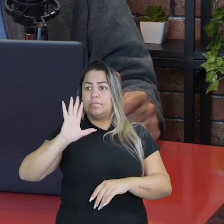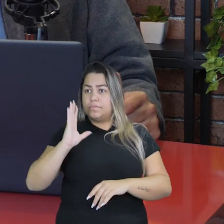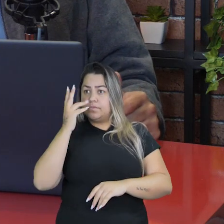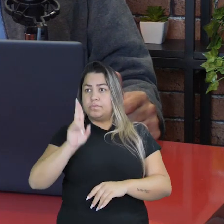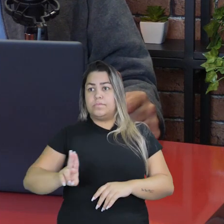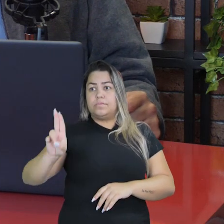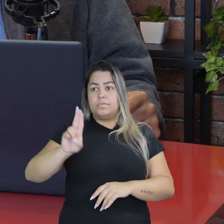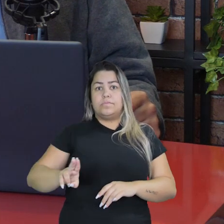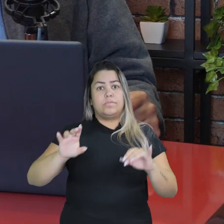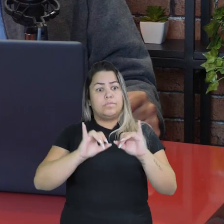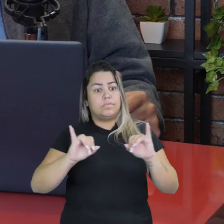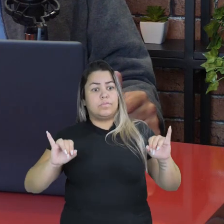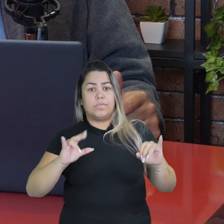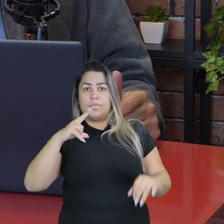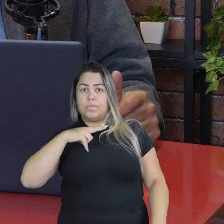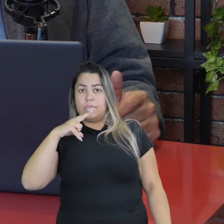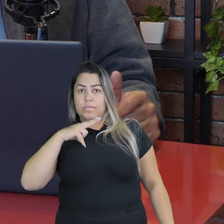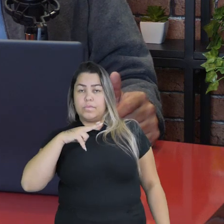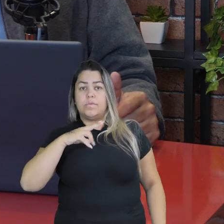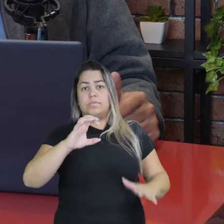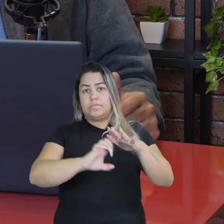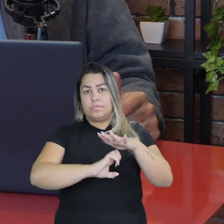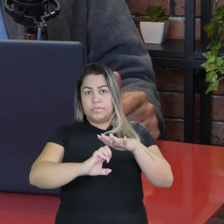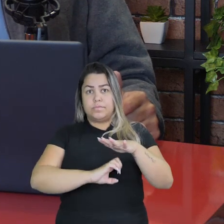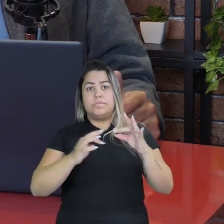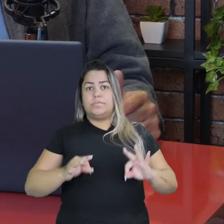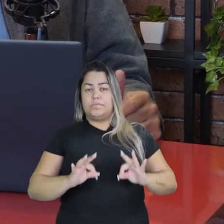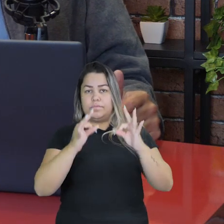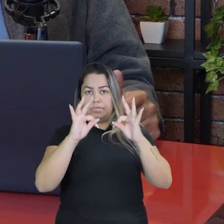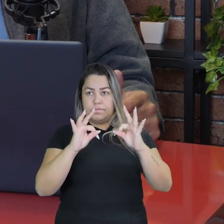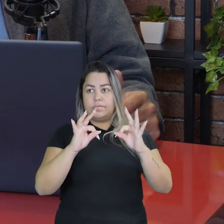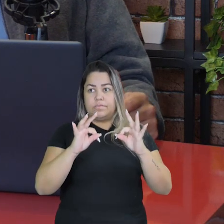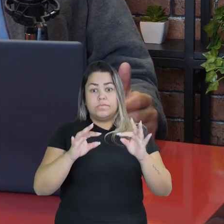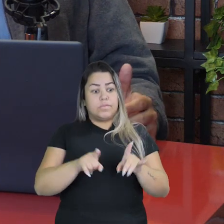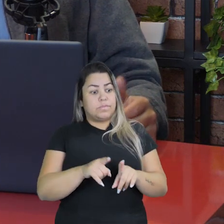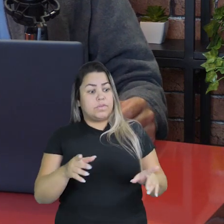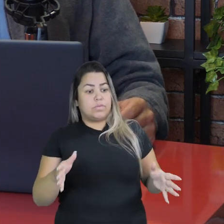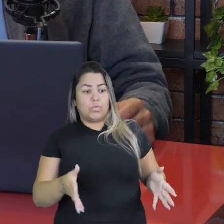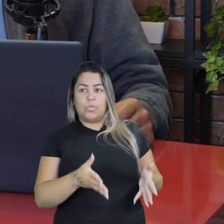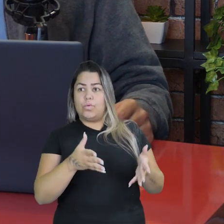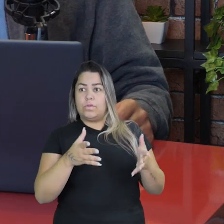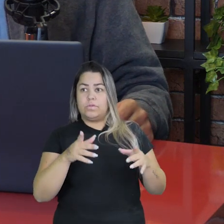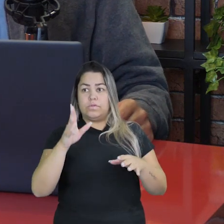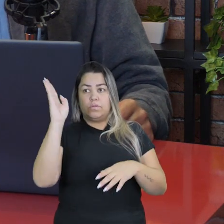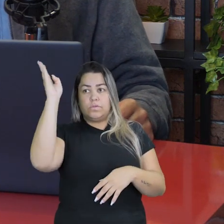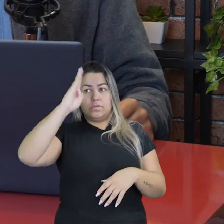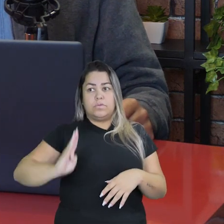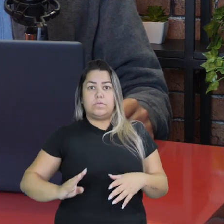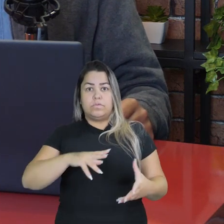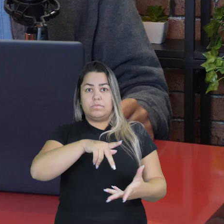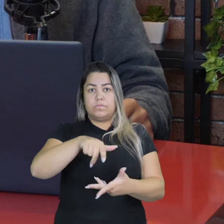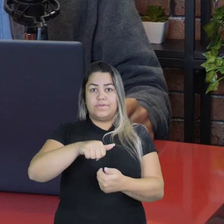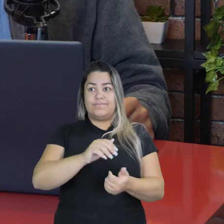que o cidadão decida sobre o uso de seus dados pessoais pelas grandes empresas de tecnologia. Uma iniciativa inédita